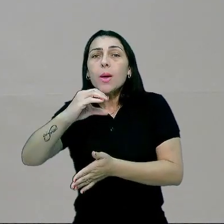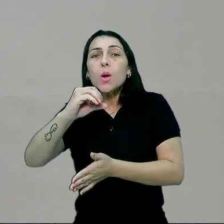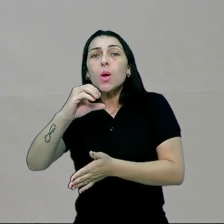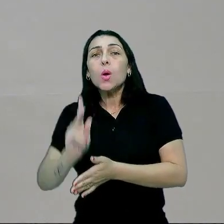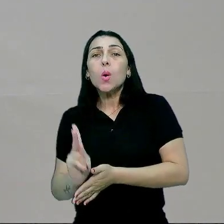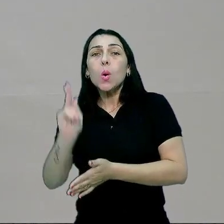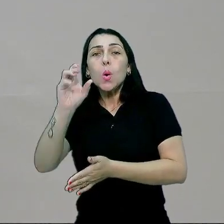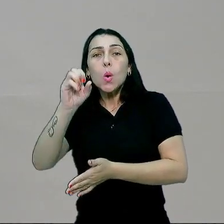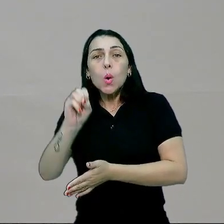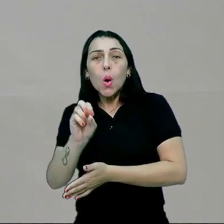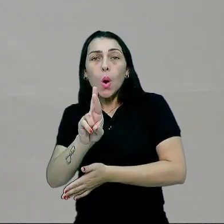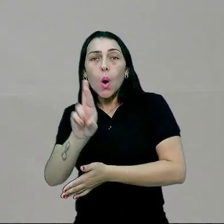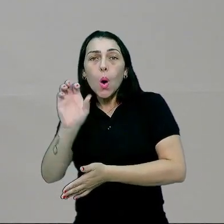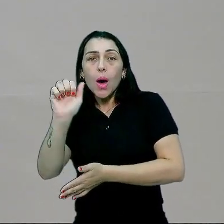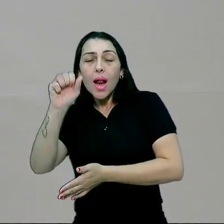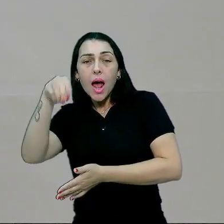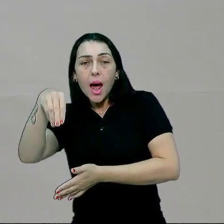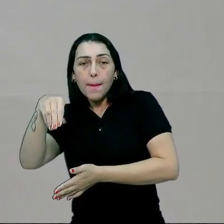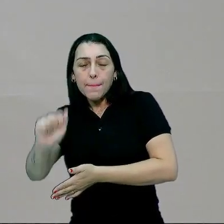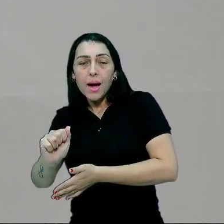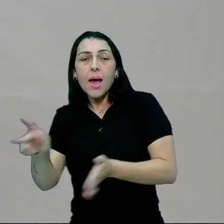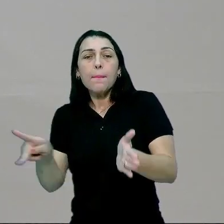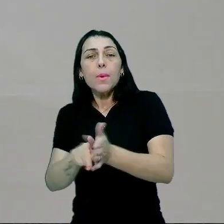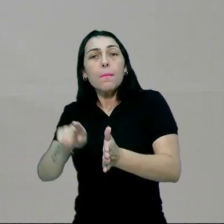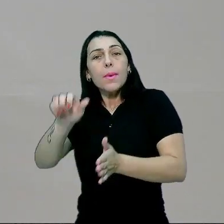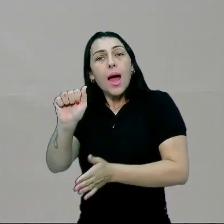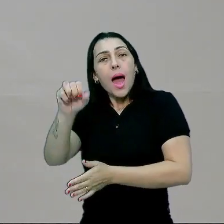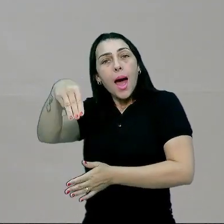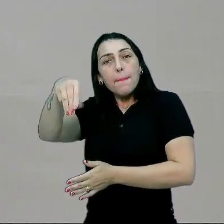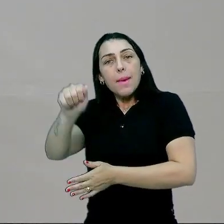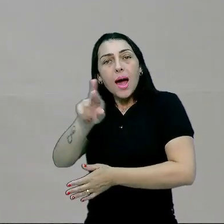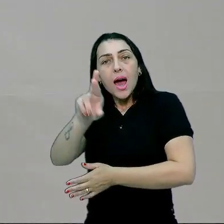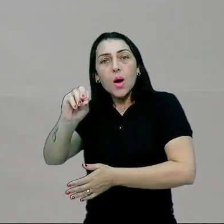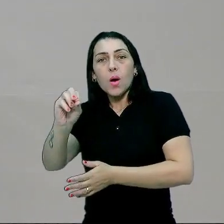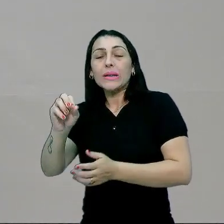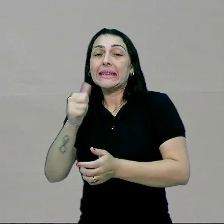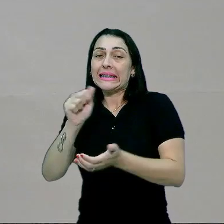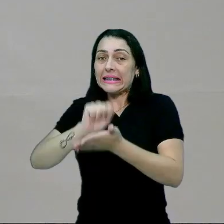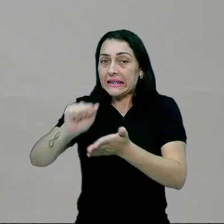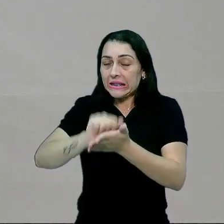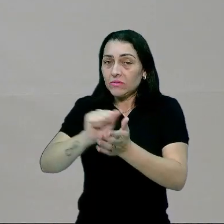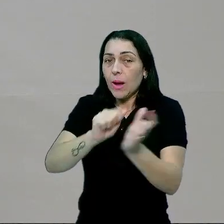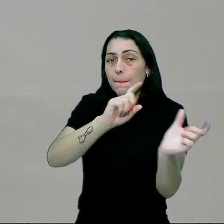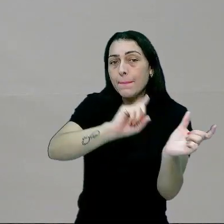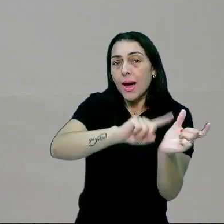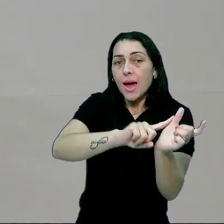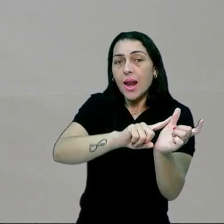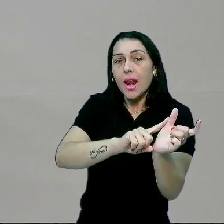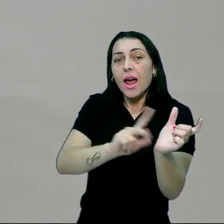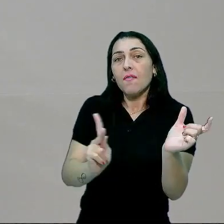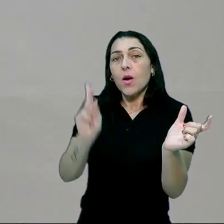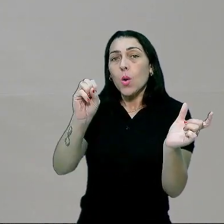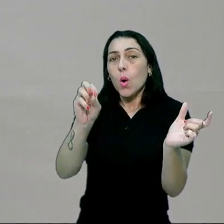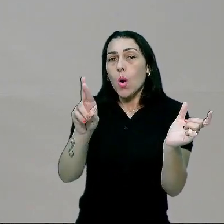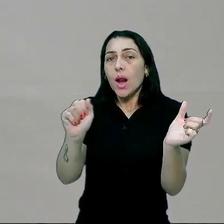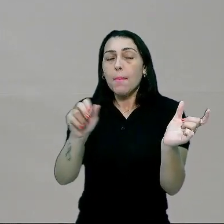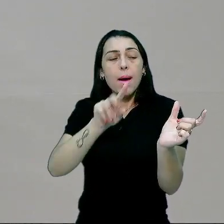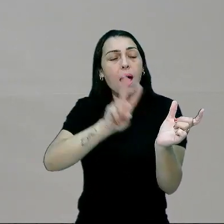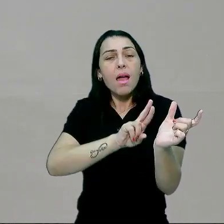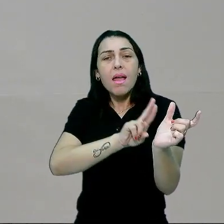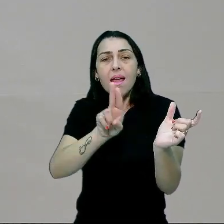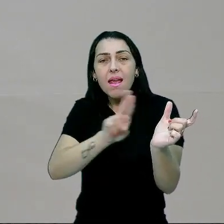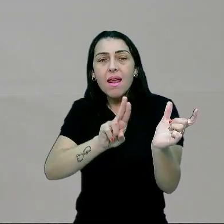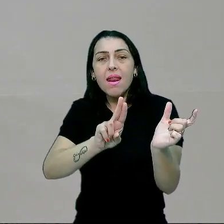K. Corama é Amarok ao contrário. Se você escrever a palavra Corama e depois ler ao contrário,